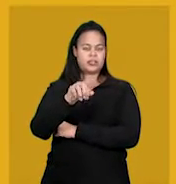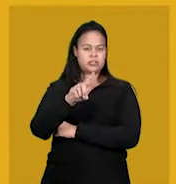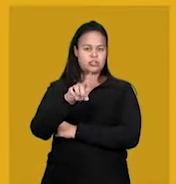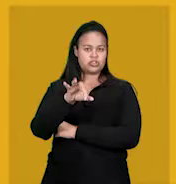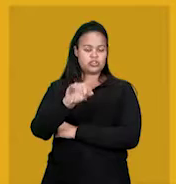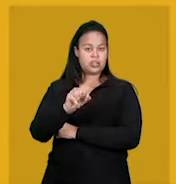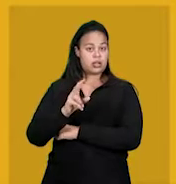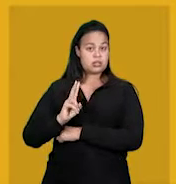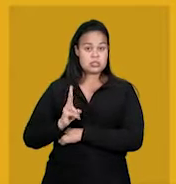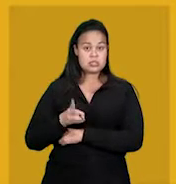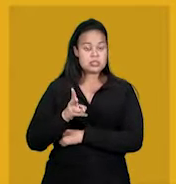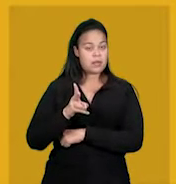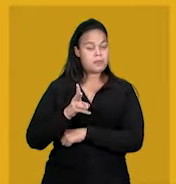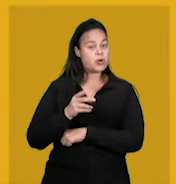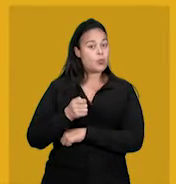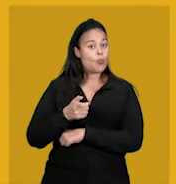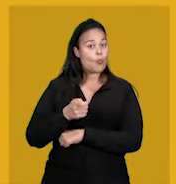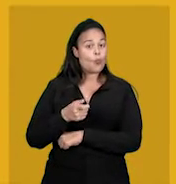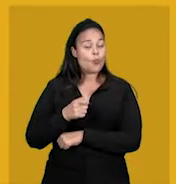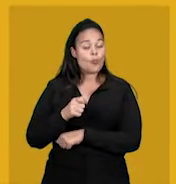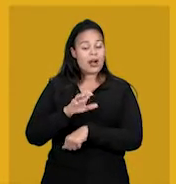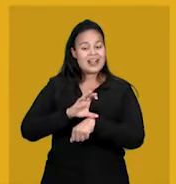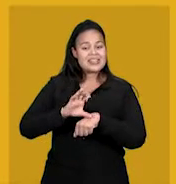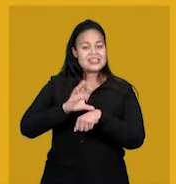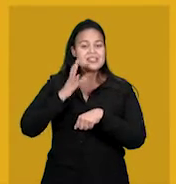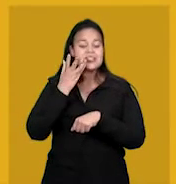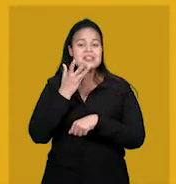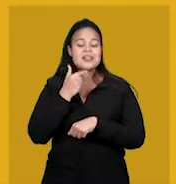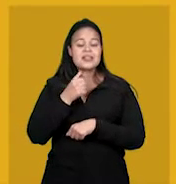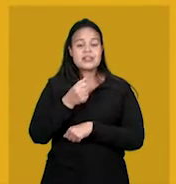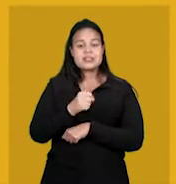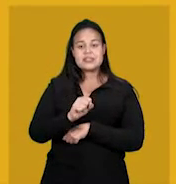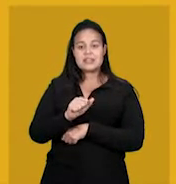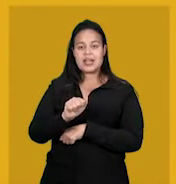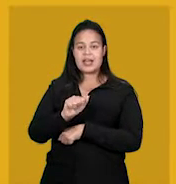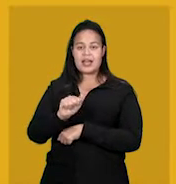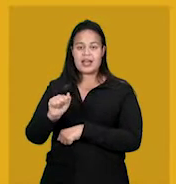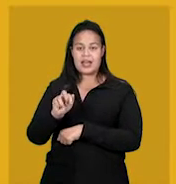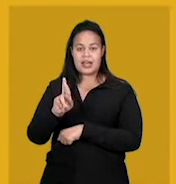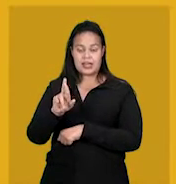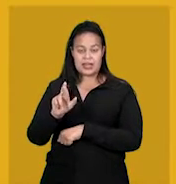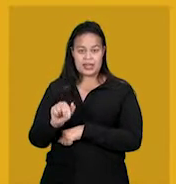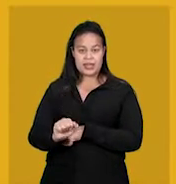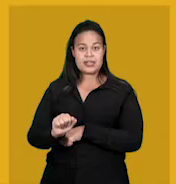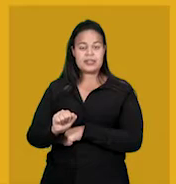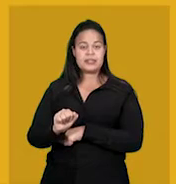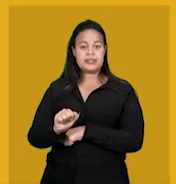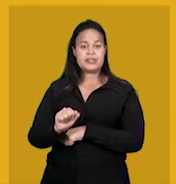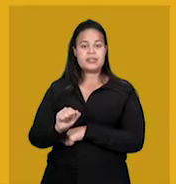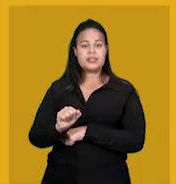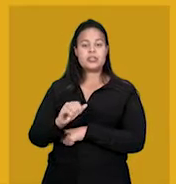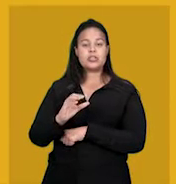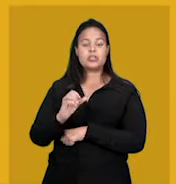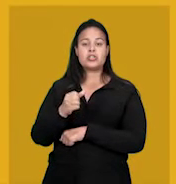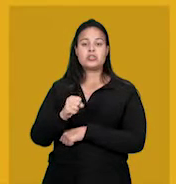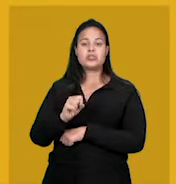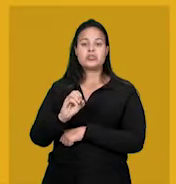quase sempre ela vai estar cinza. O Saara Ocidental e a